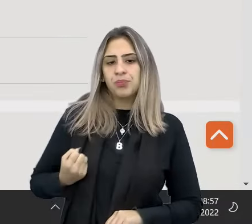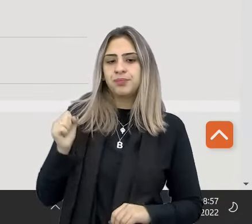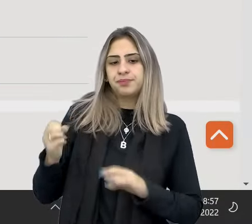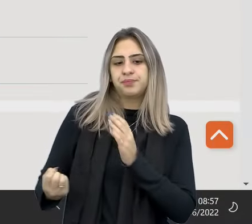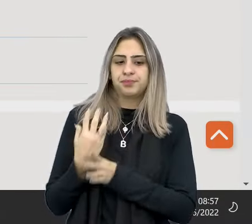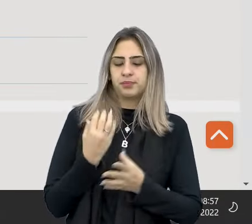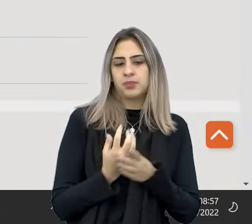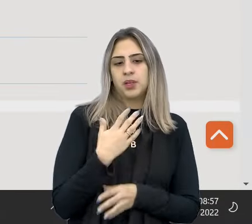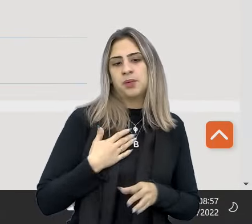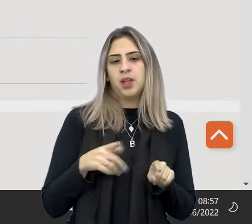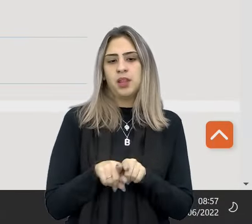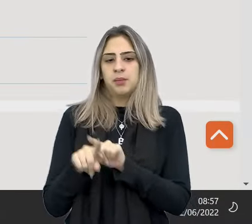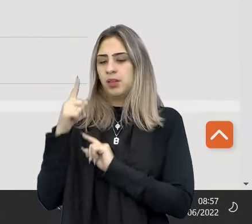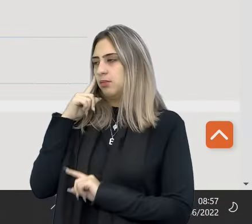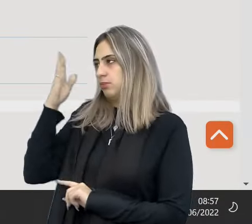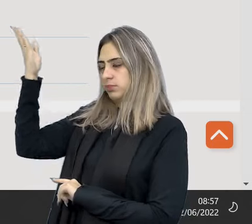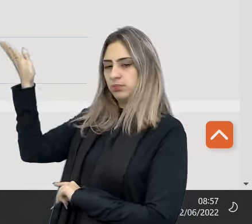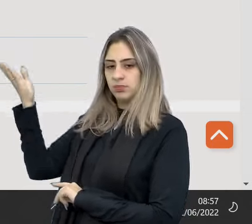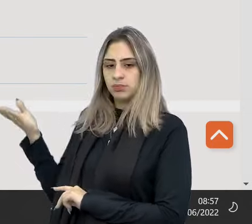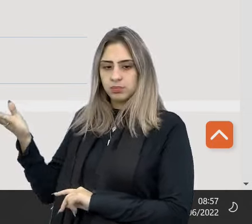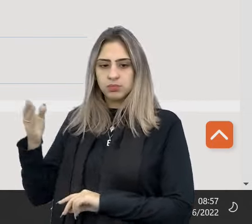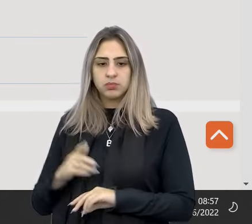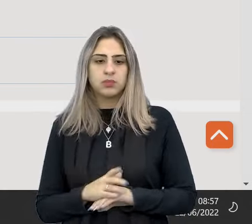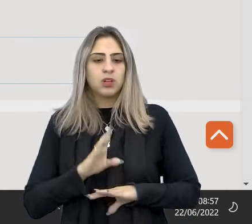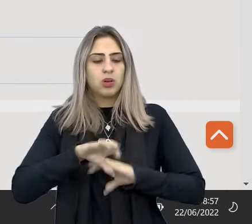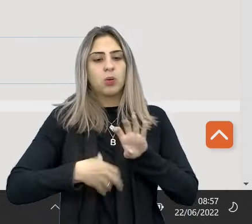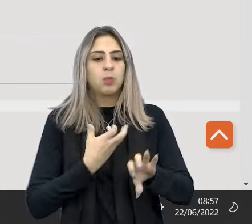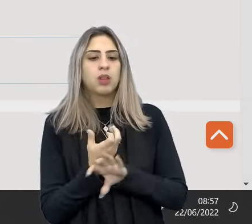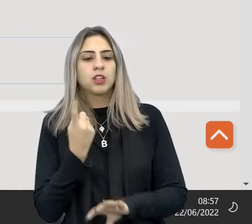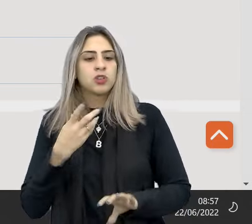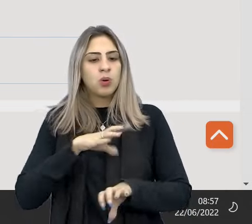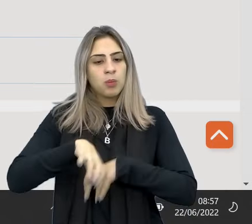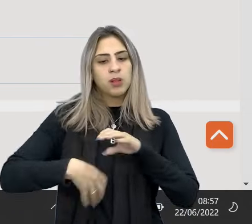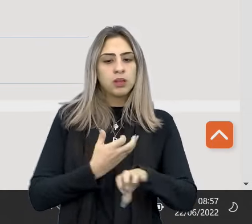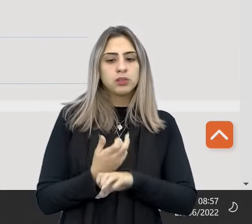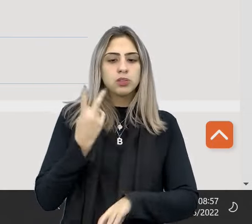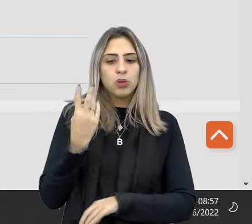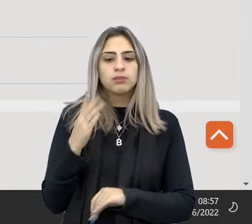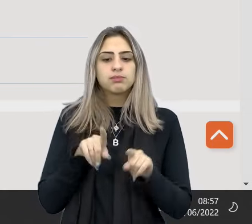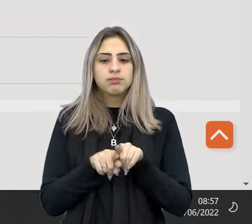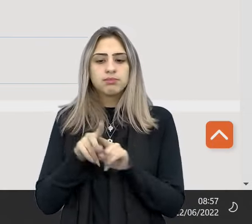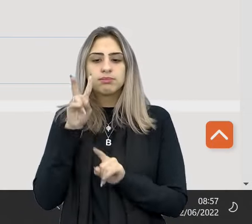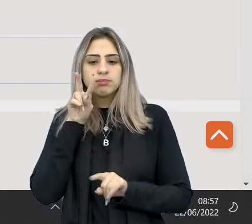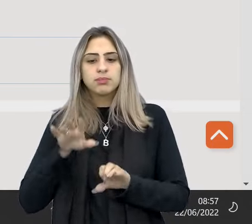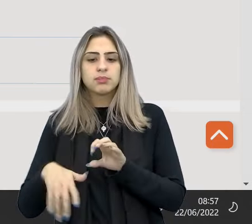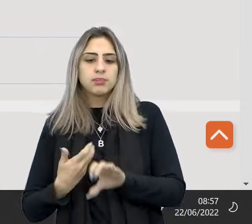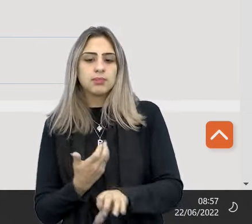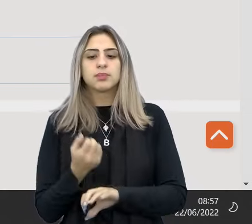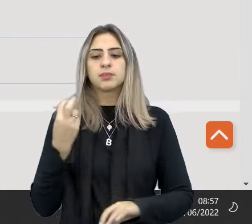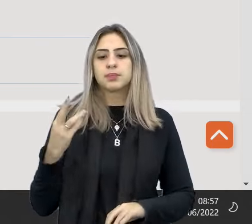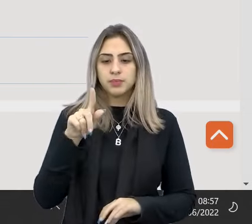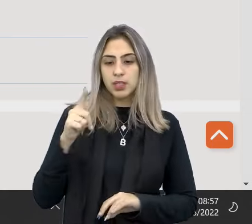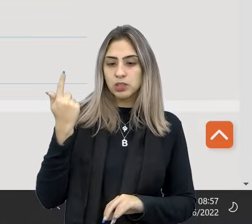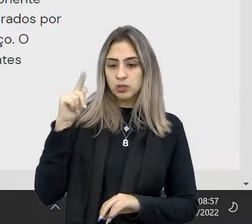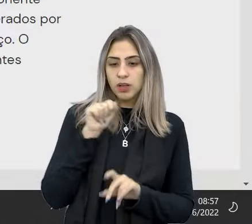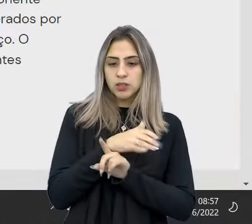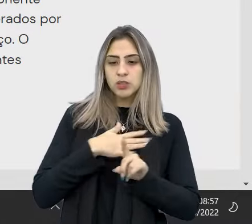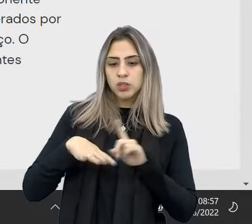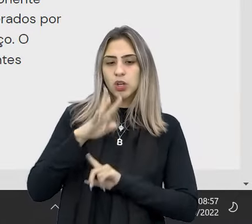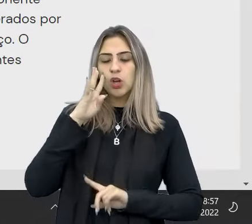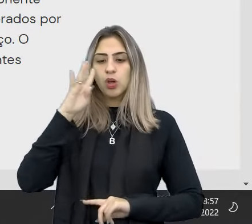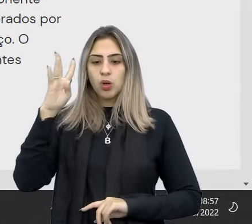para mim. Então, a gente viu o componente 1, a gente viu o componente 2. Vamos ver, então, o componente 3, que é de Geografia,